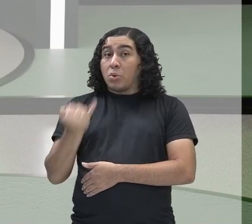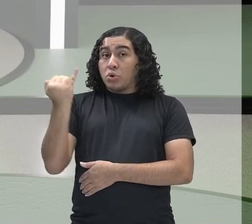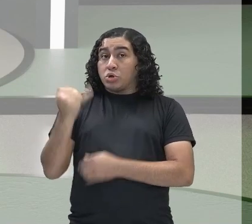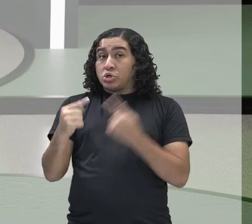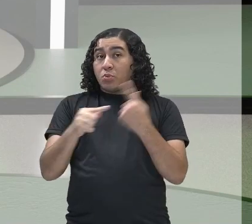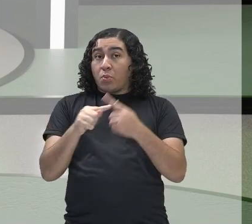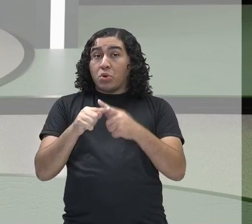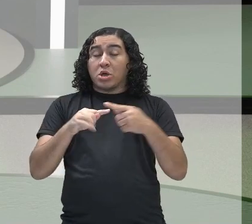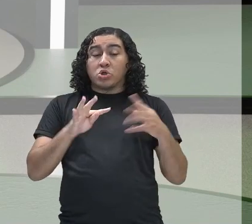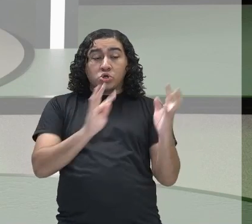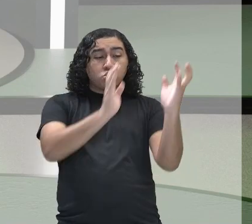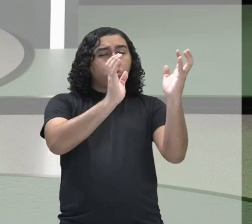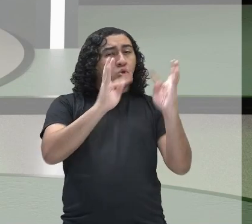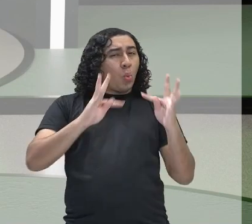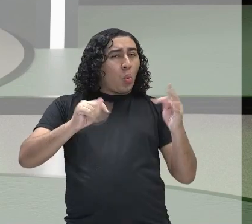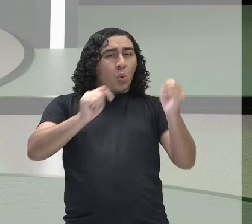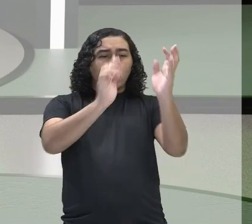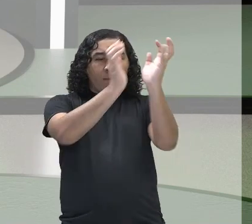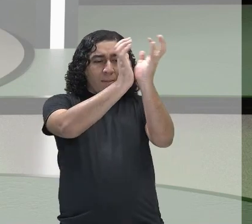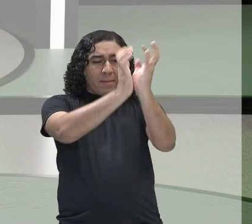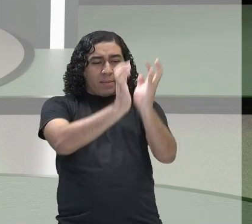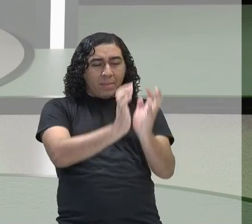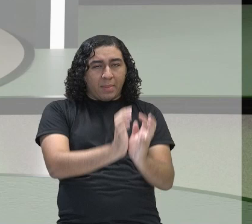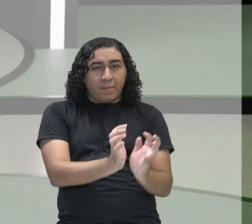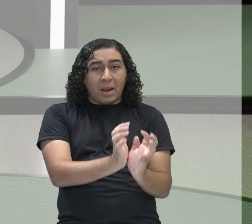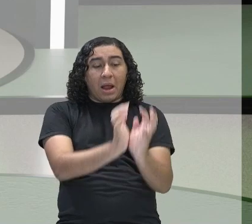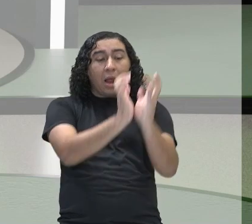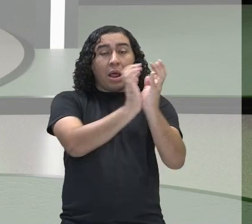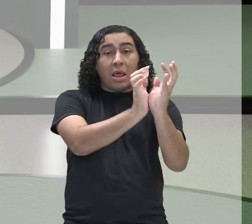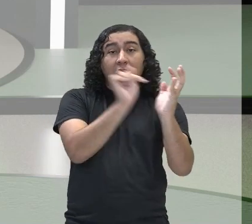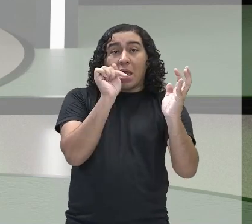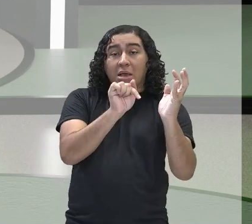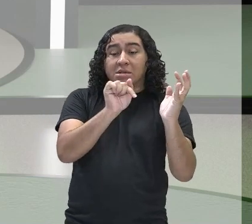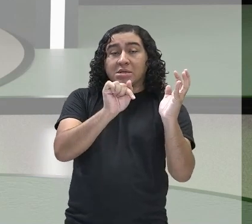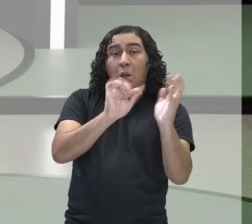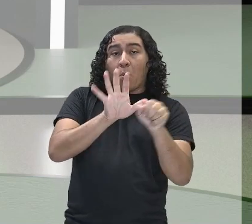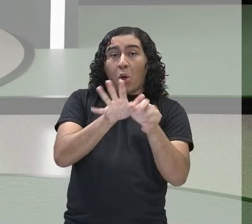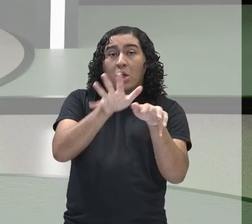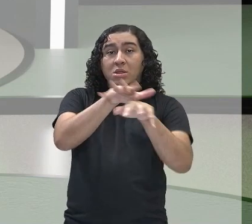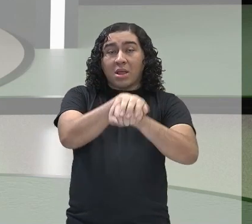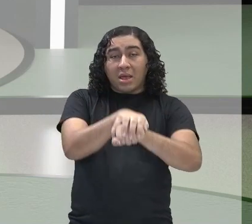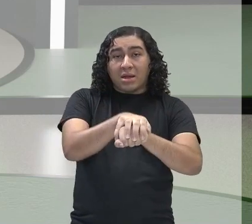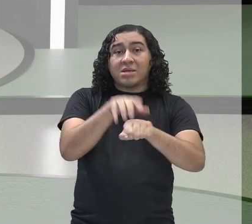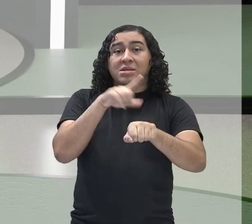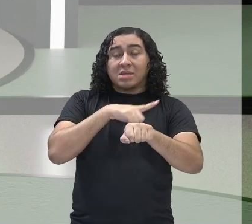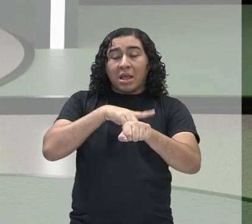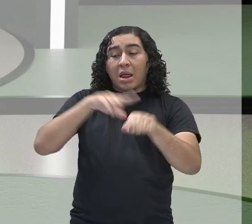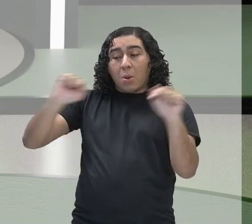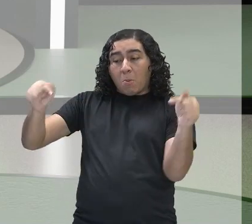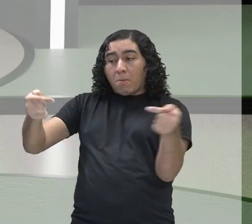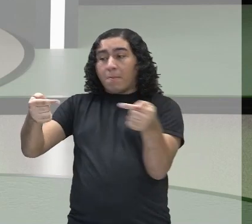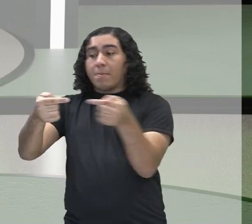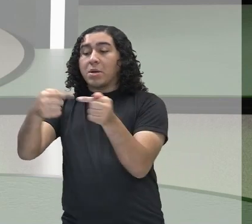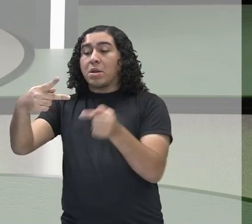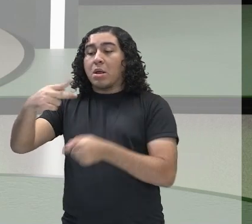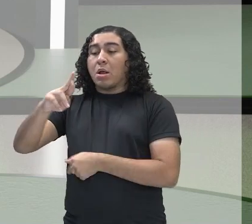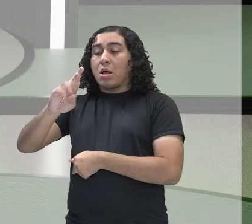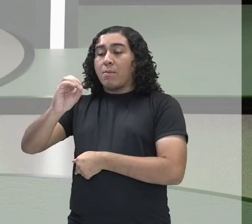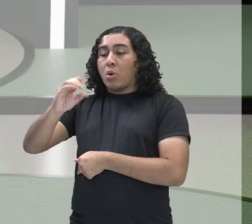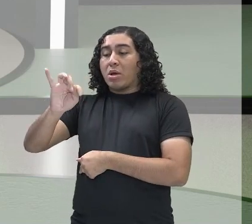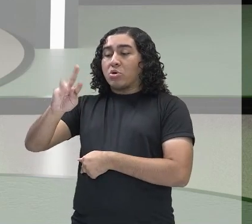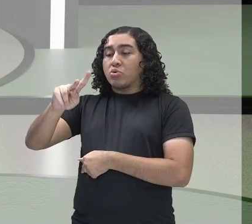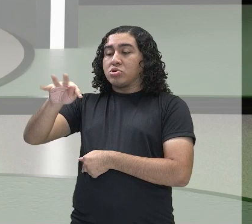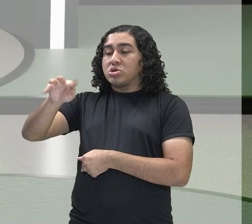dos seres vivos o reino Moner é aquele que apresenta a característica de organismos procariontes organismos